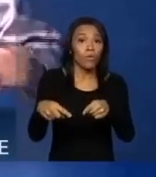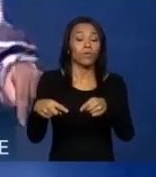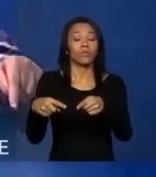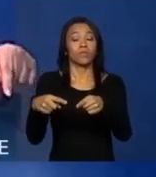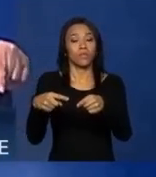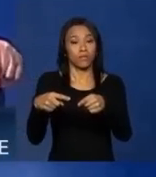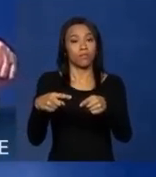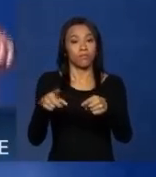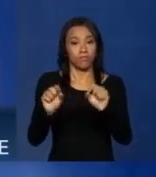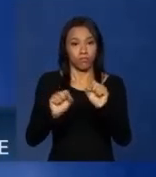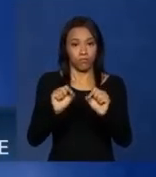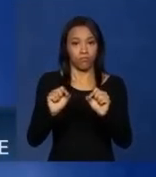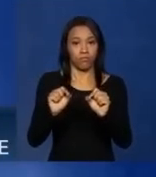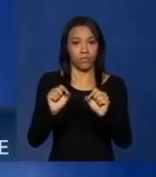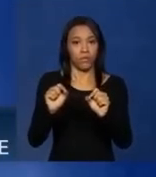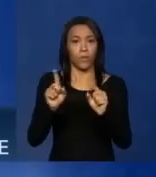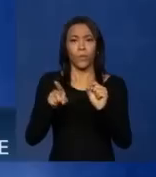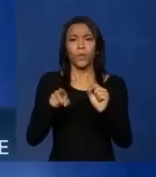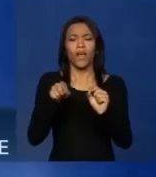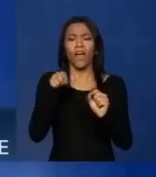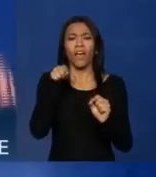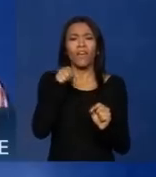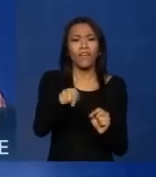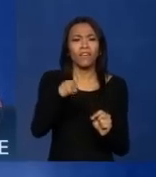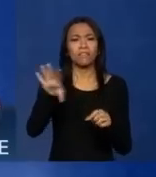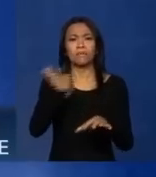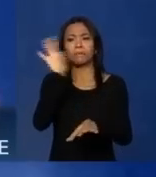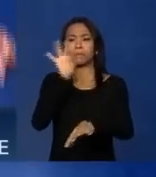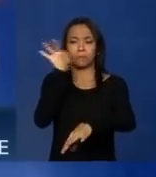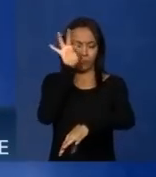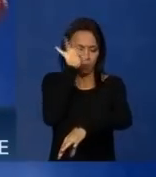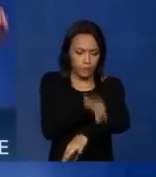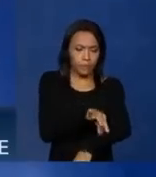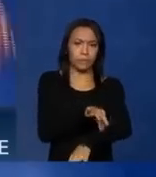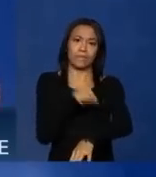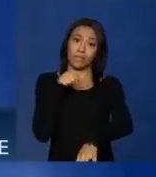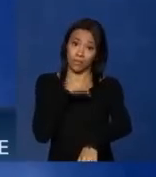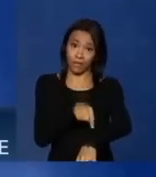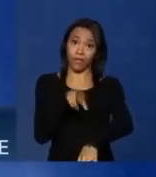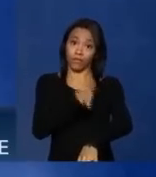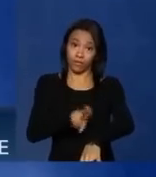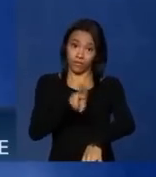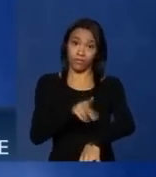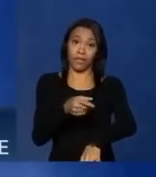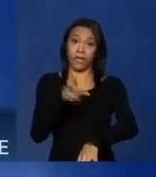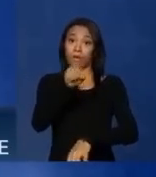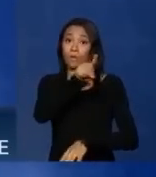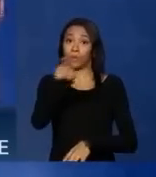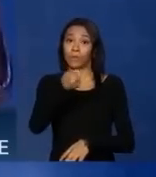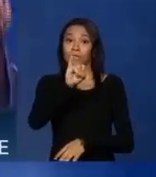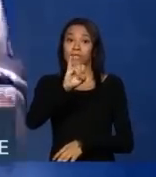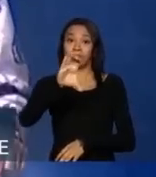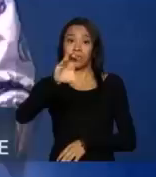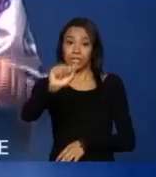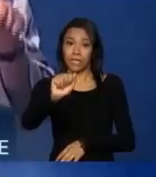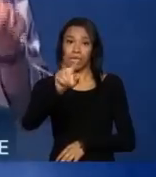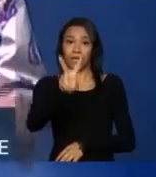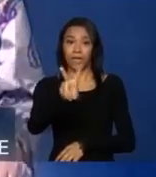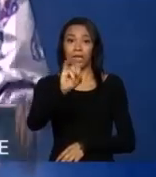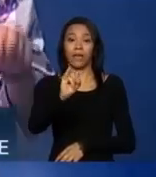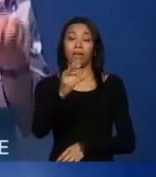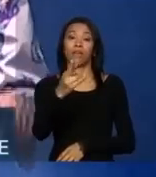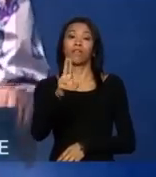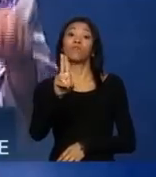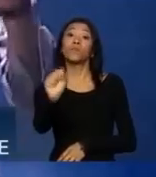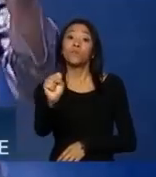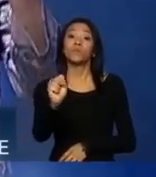imenso combate a esse vetor que é o Zika vírus, por conta da